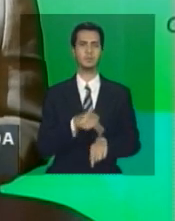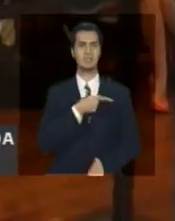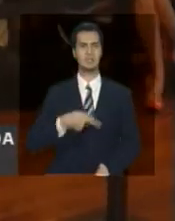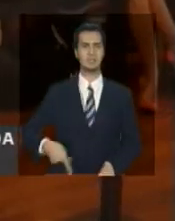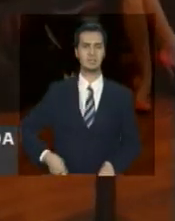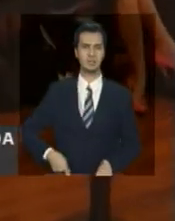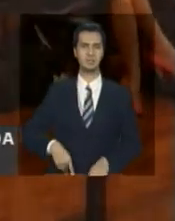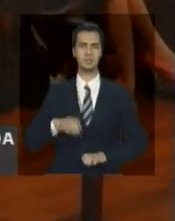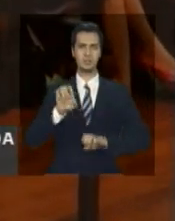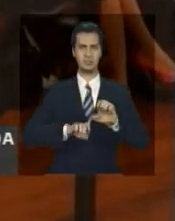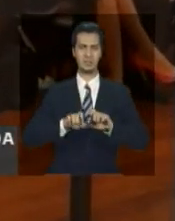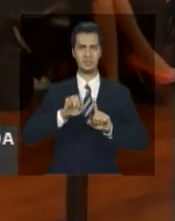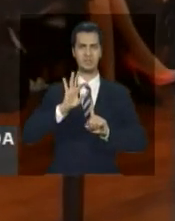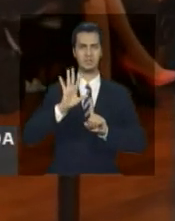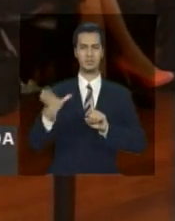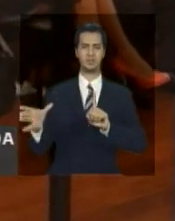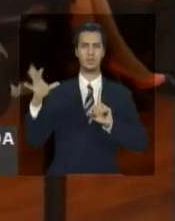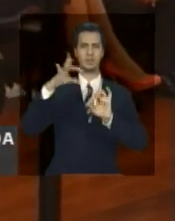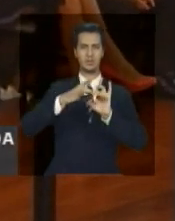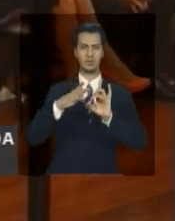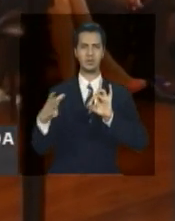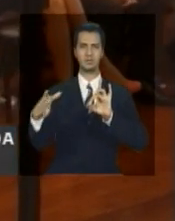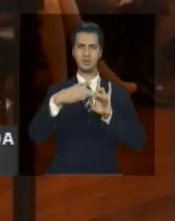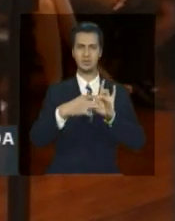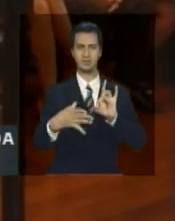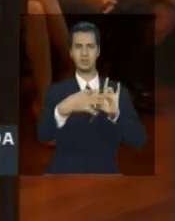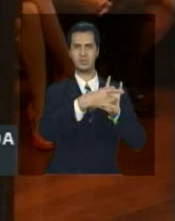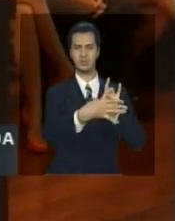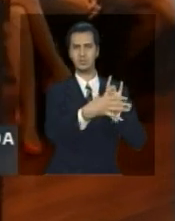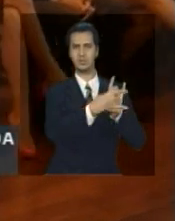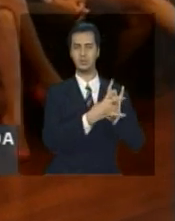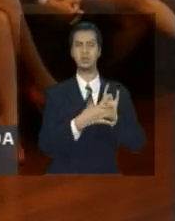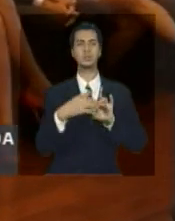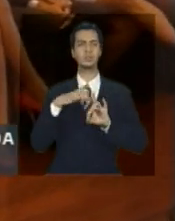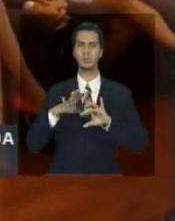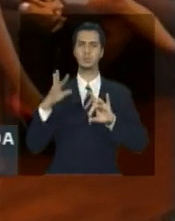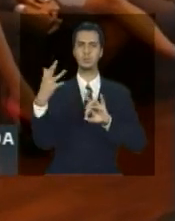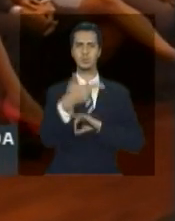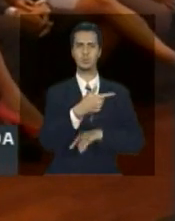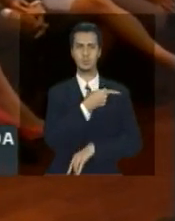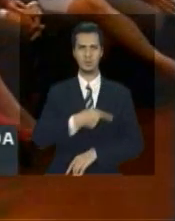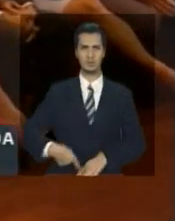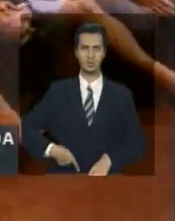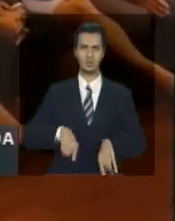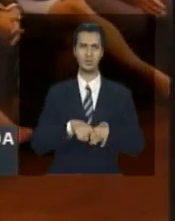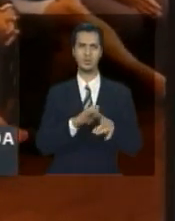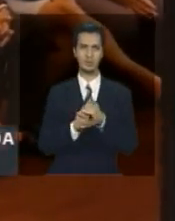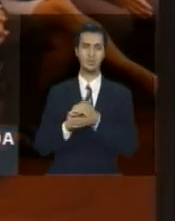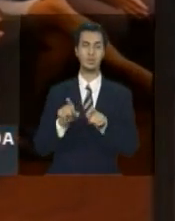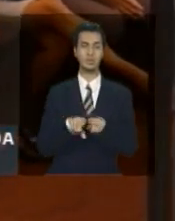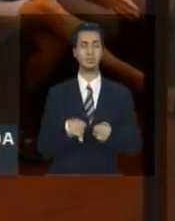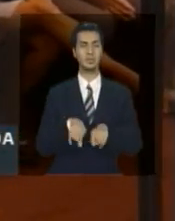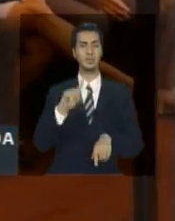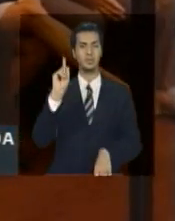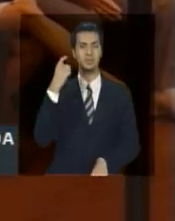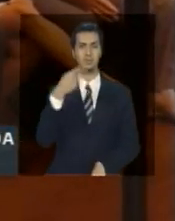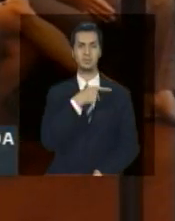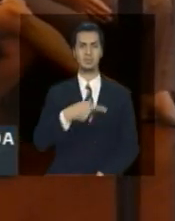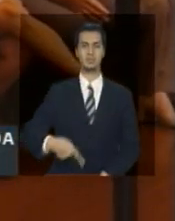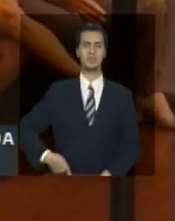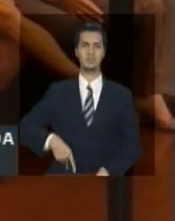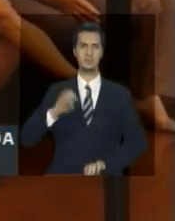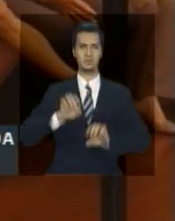subsidiárias da Petrobras Distribuidora, Transpetro, Petrobras Biocombustível, senhores ex-presidentes da